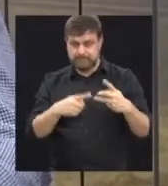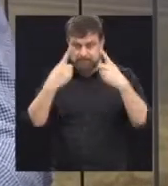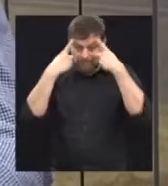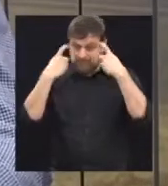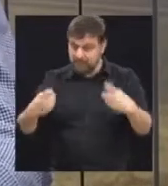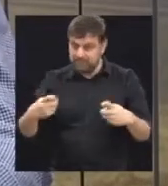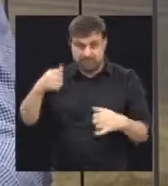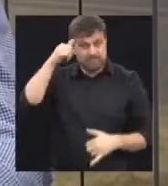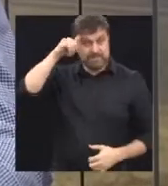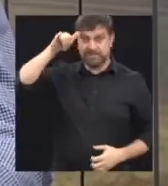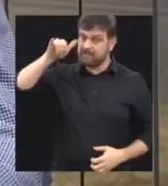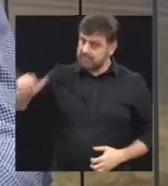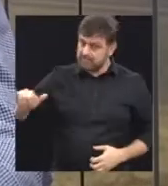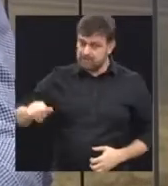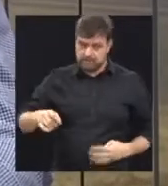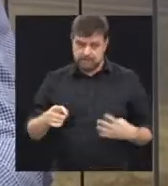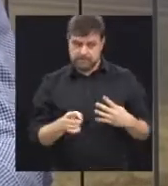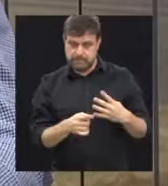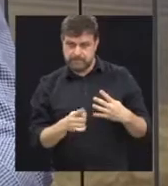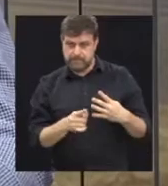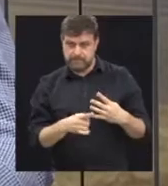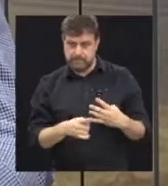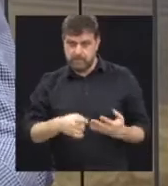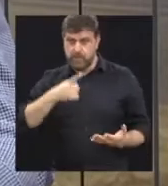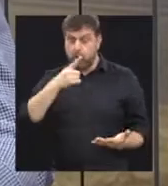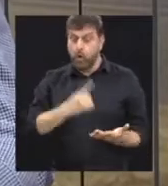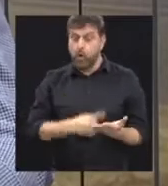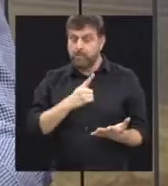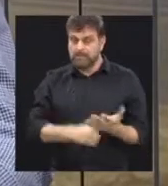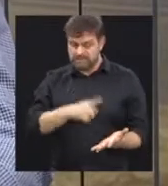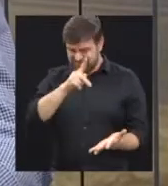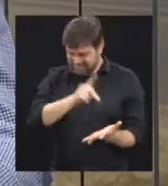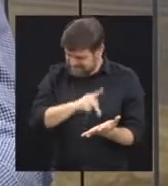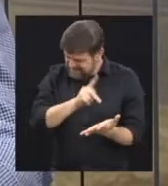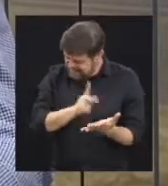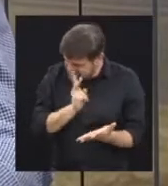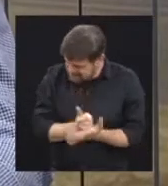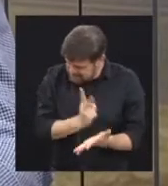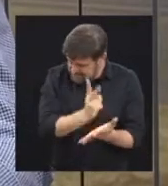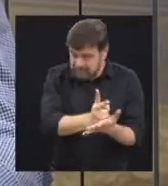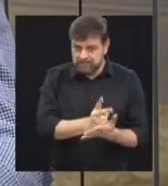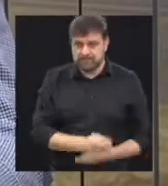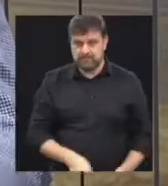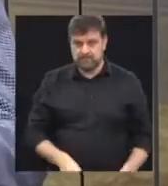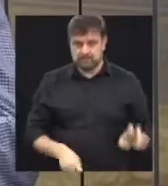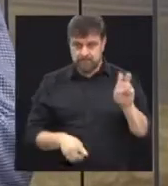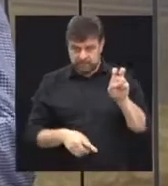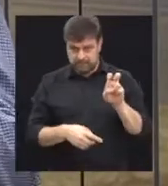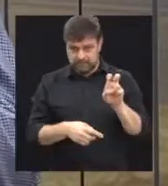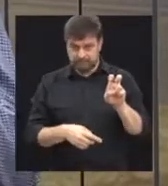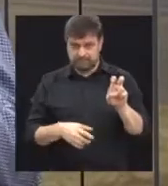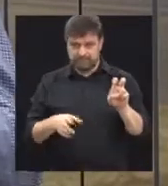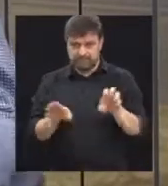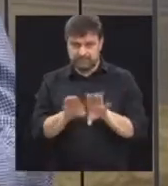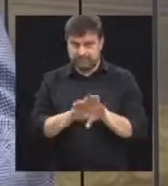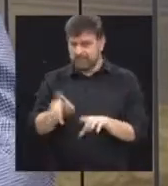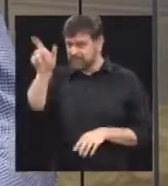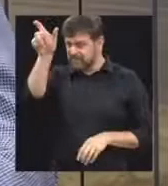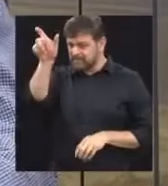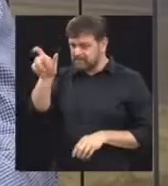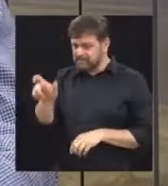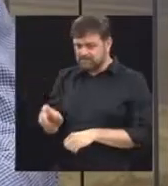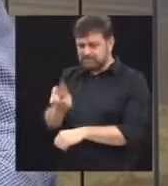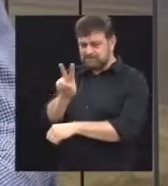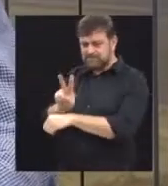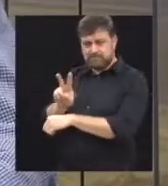a não violência, a compromisso com a verdade e cuidar do ser como